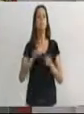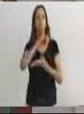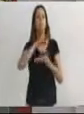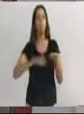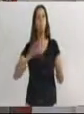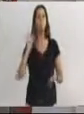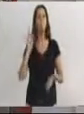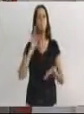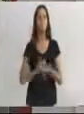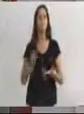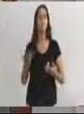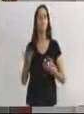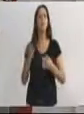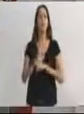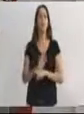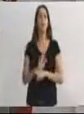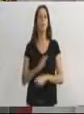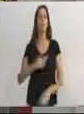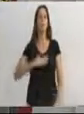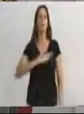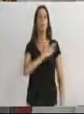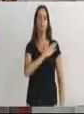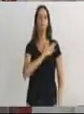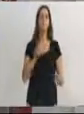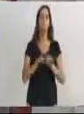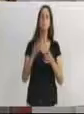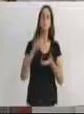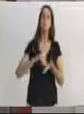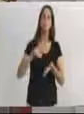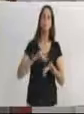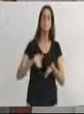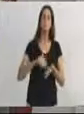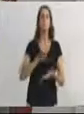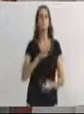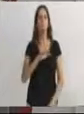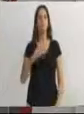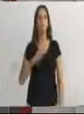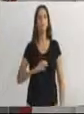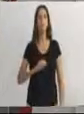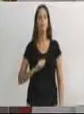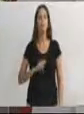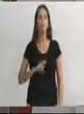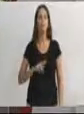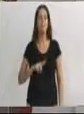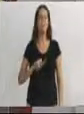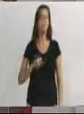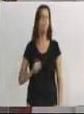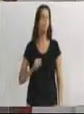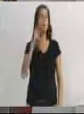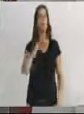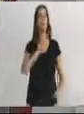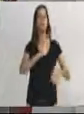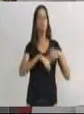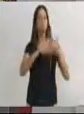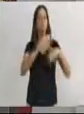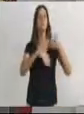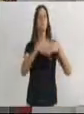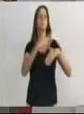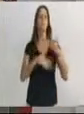sentido de contribuir com o prefeito napoleão contribuir com o secretariado municipal o secretário carlos lang no sentido de poder avançar e fazer